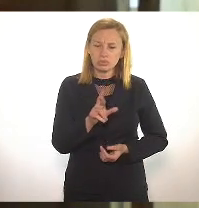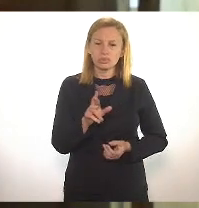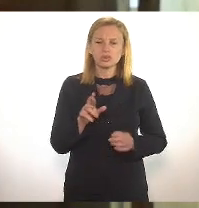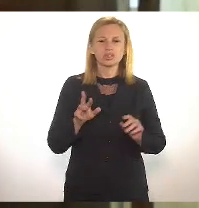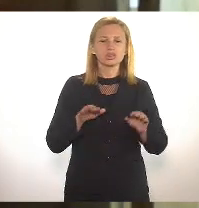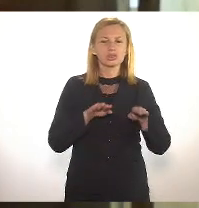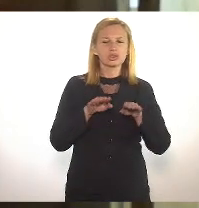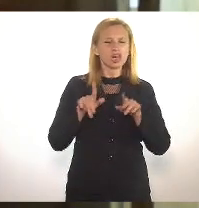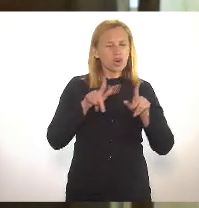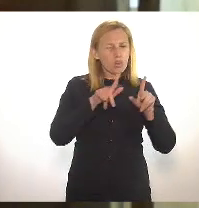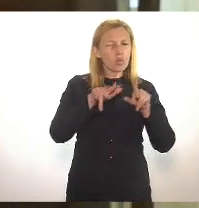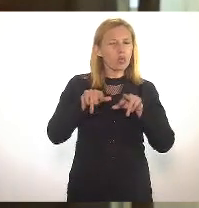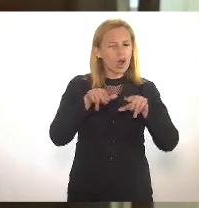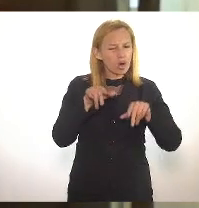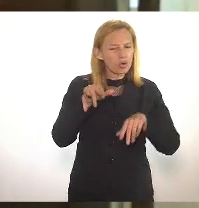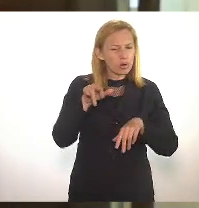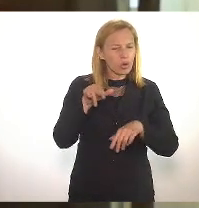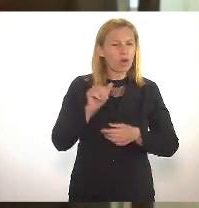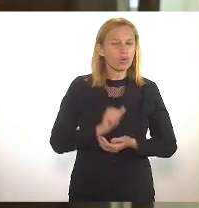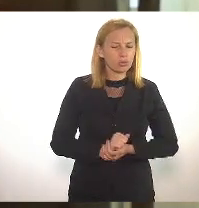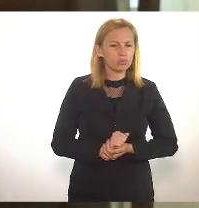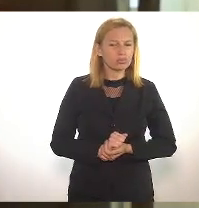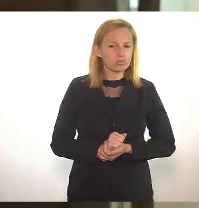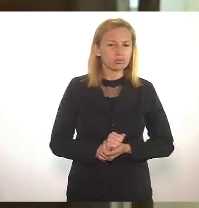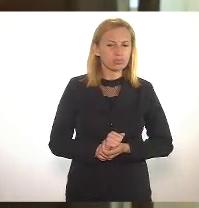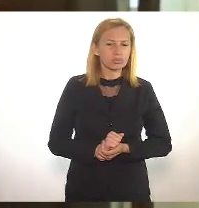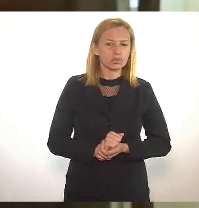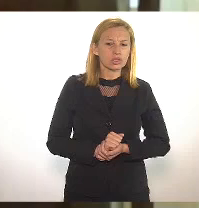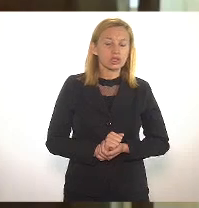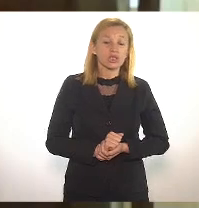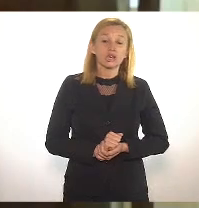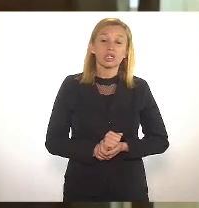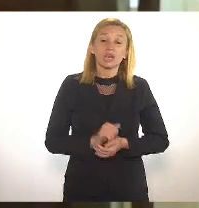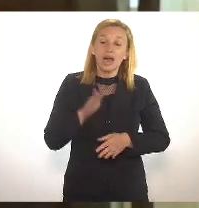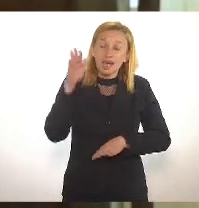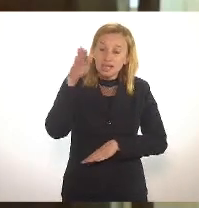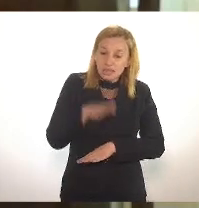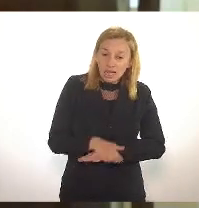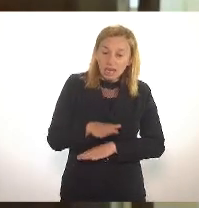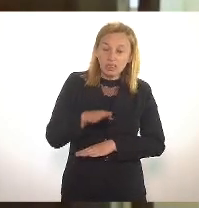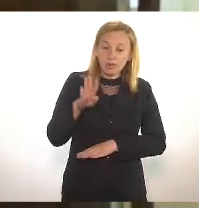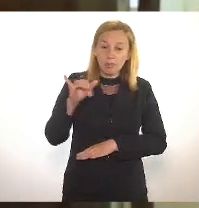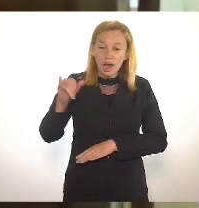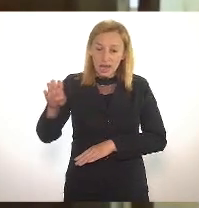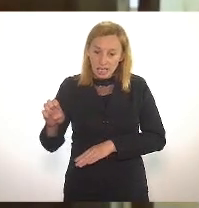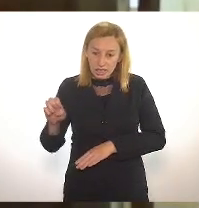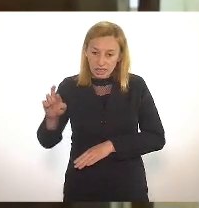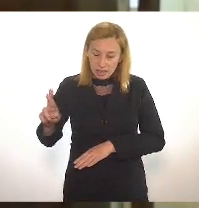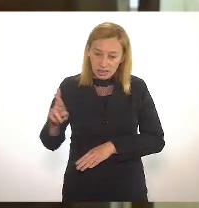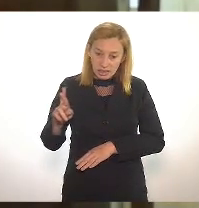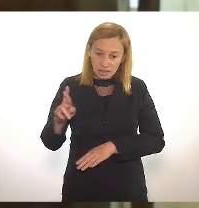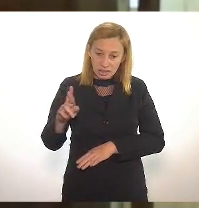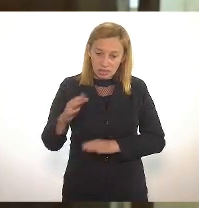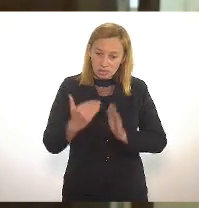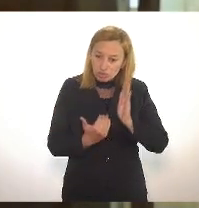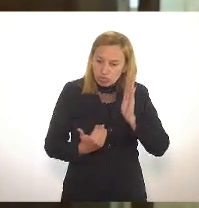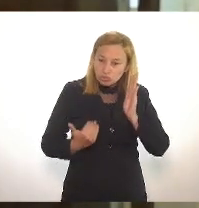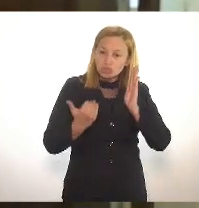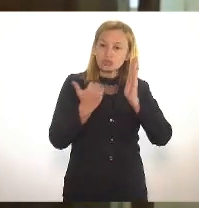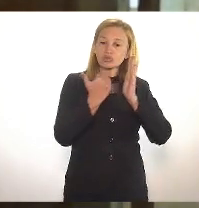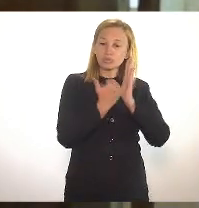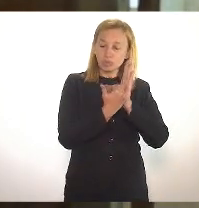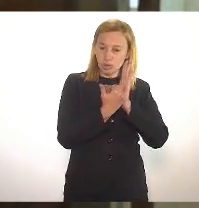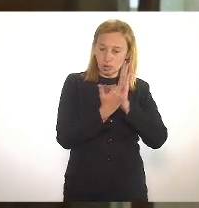similares. E no início da tarde, o candidato Biden assumiu a dianteira, com pequena margem,